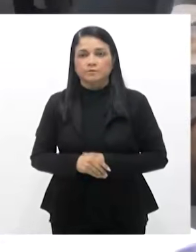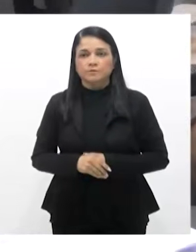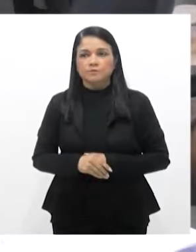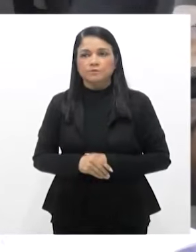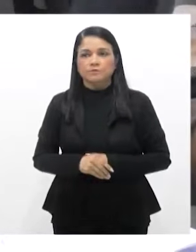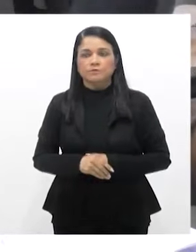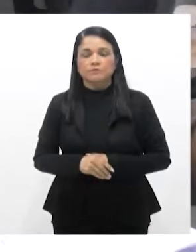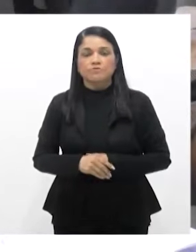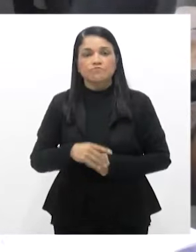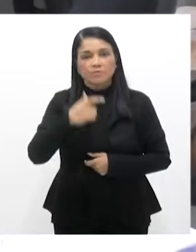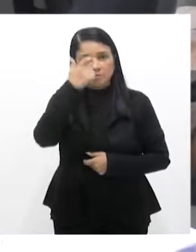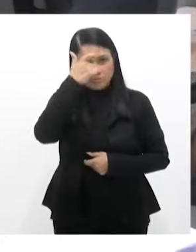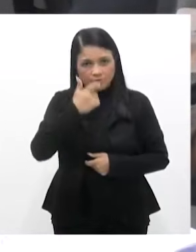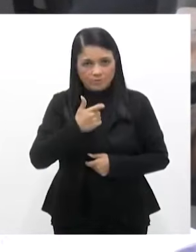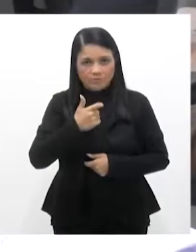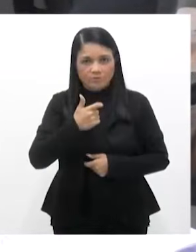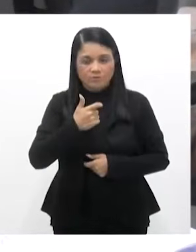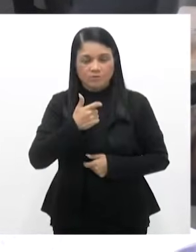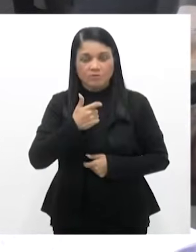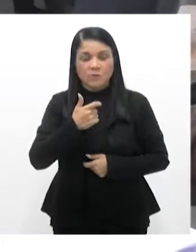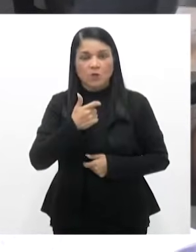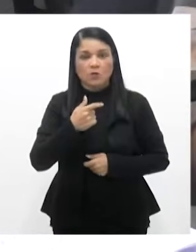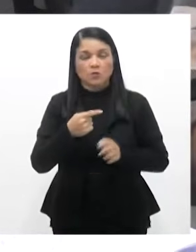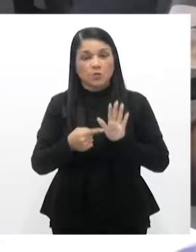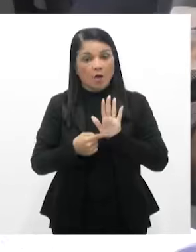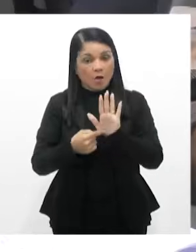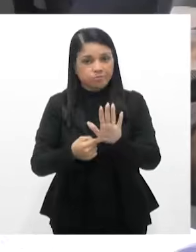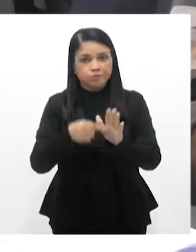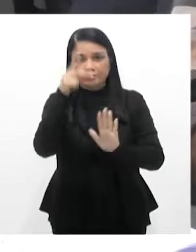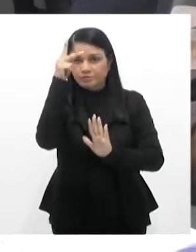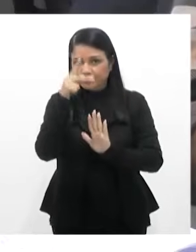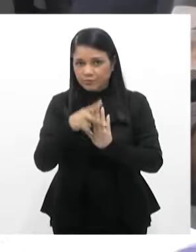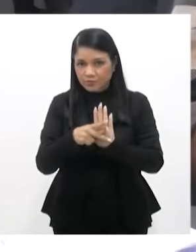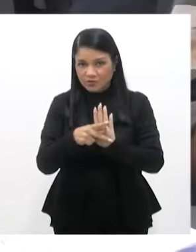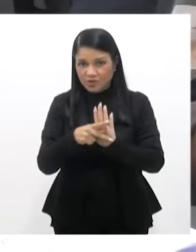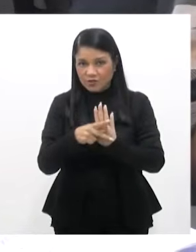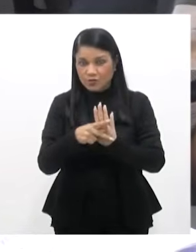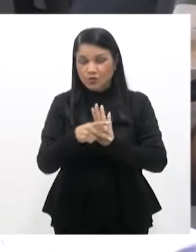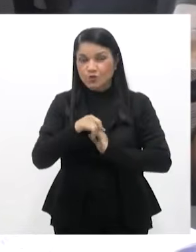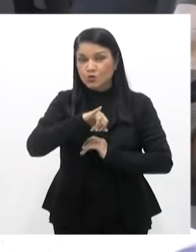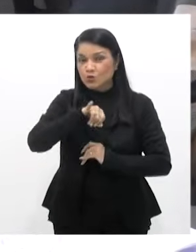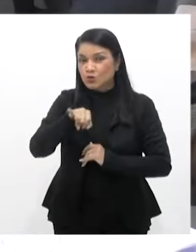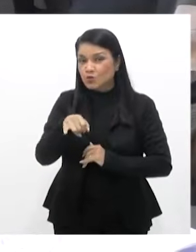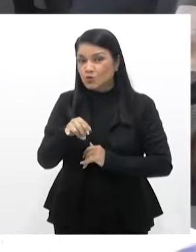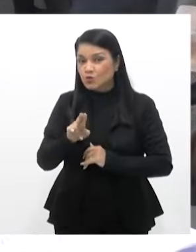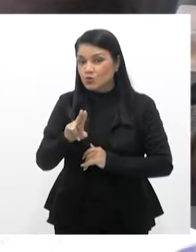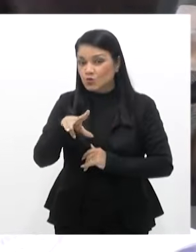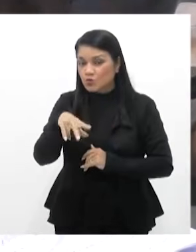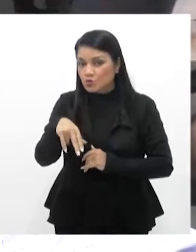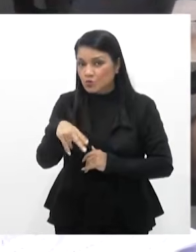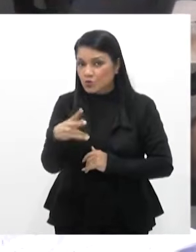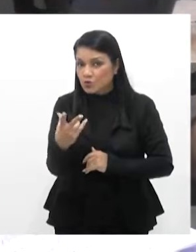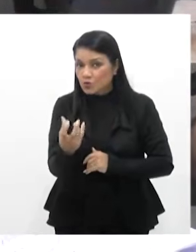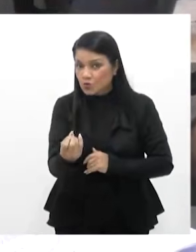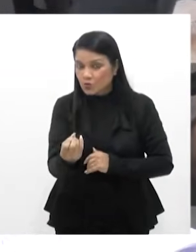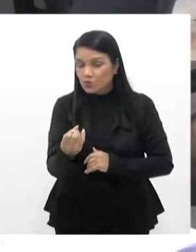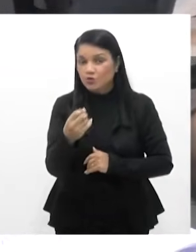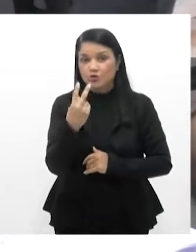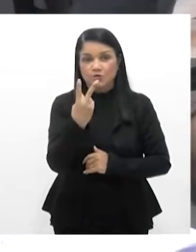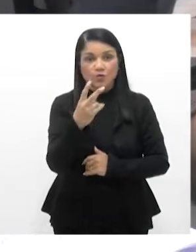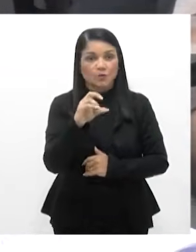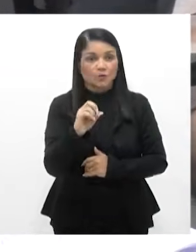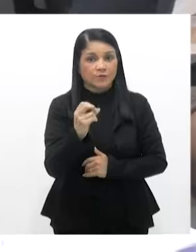Eu, quando apresentei o projeto, era junho de